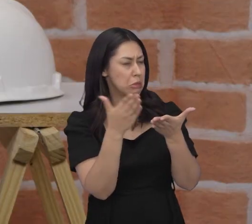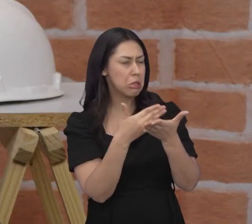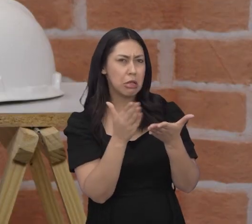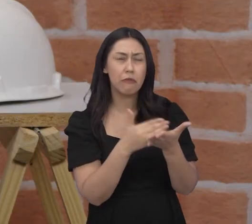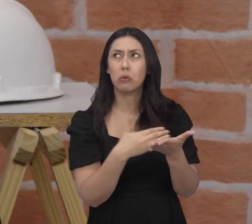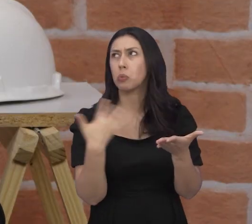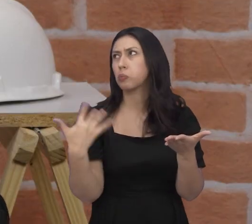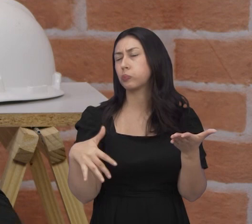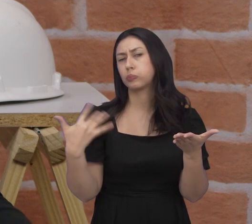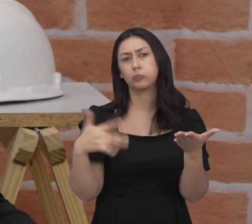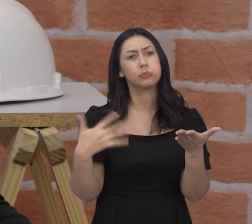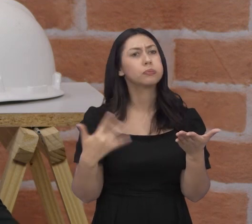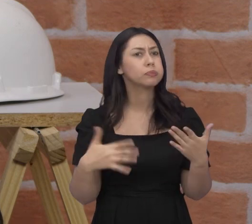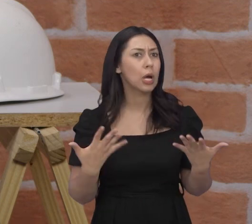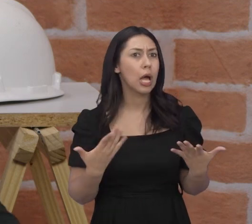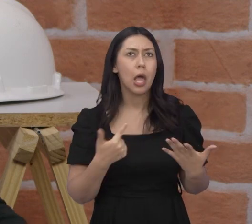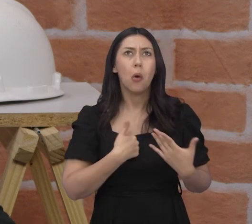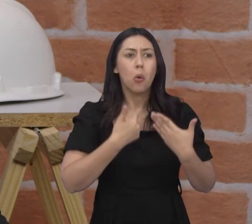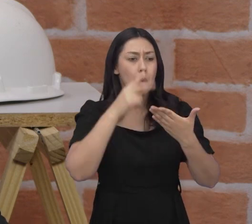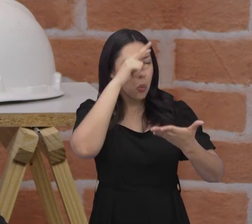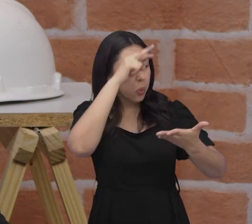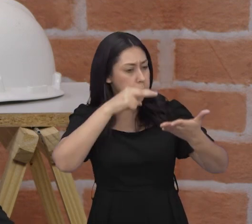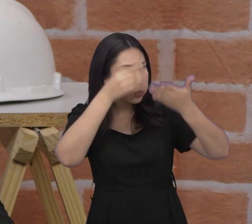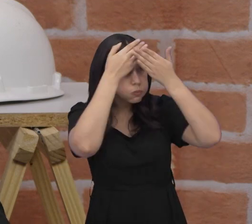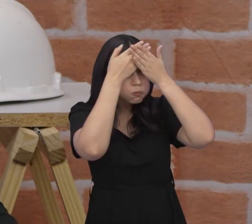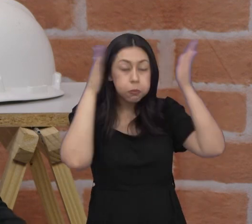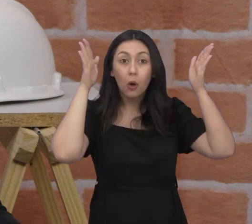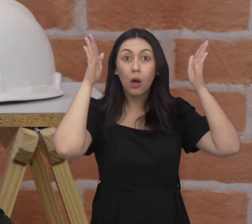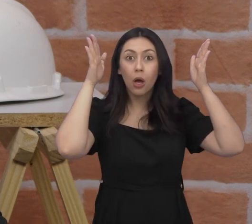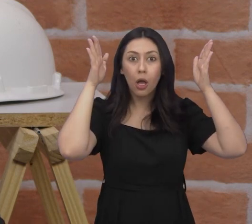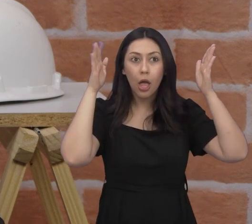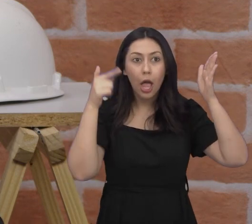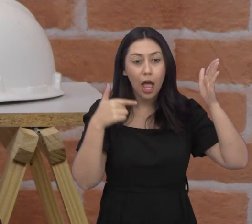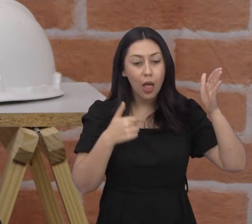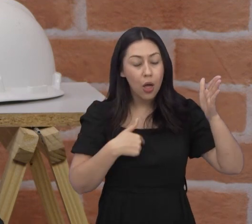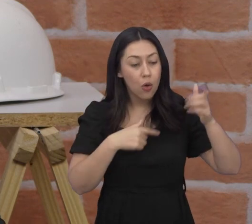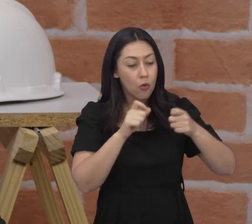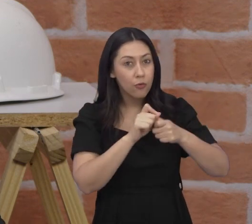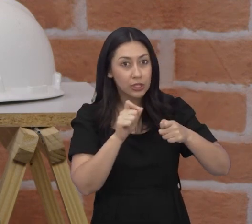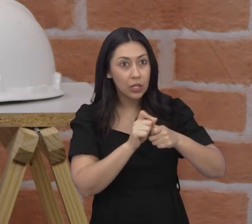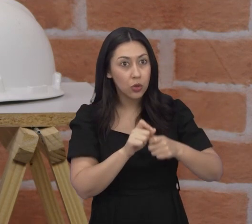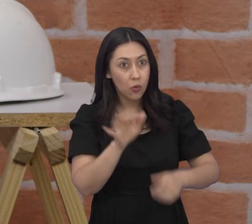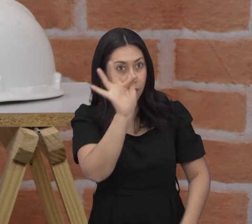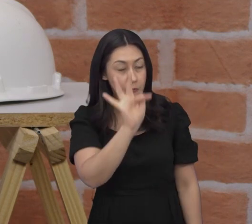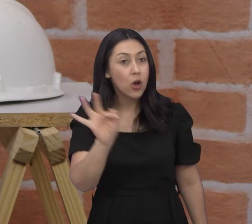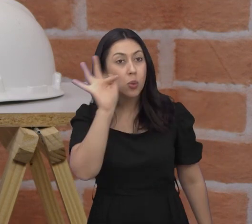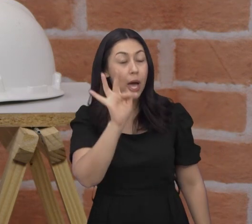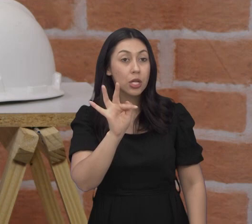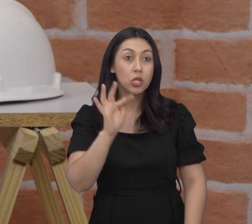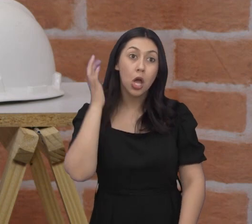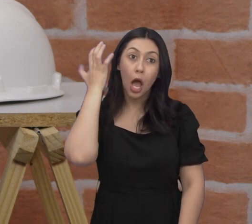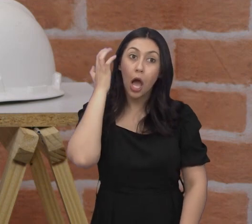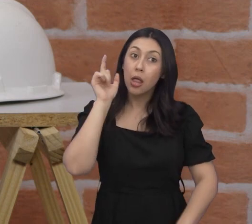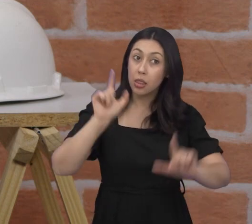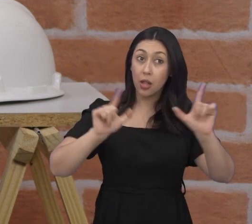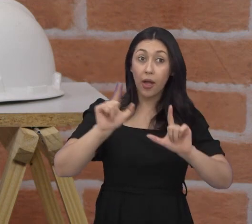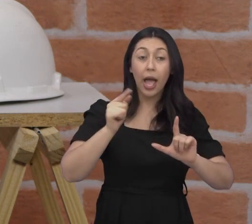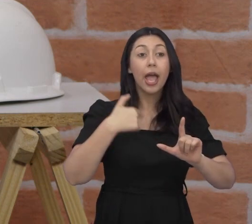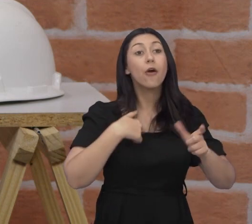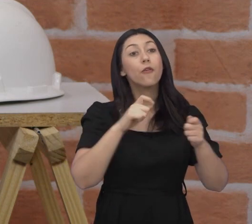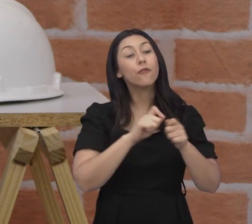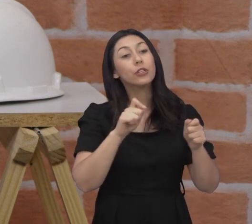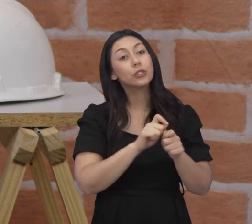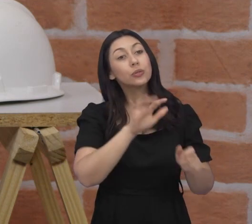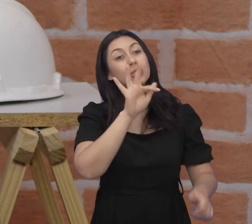de Eric Van Daniken, que abriu minha mente. E quando eu estudei, estava fazendo faculdade de rádio e televisão, meu TCC foi sobre o